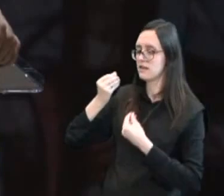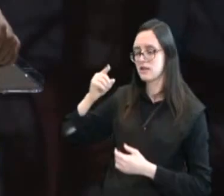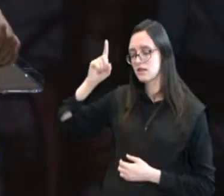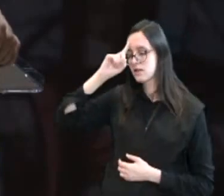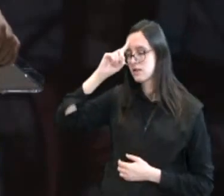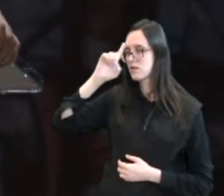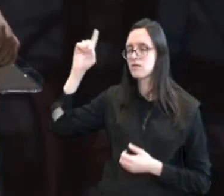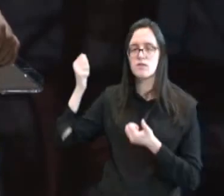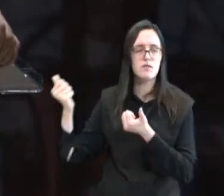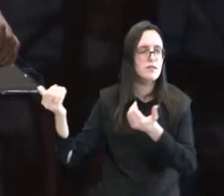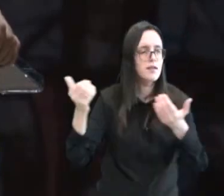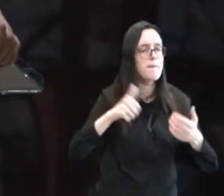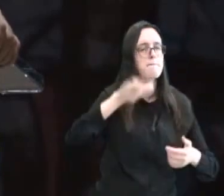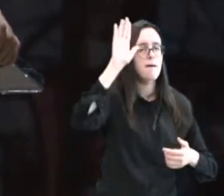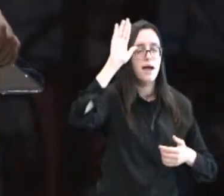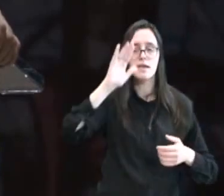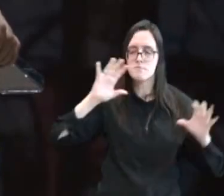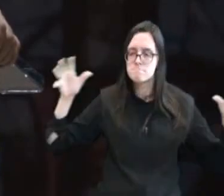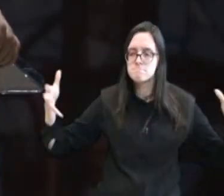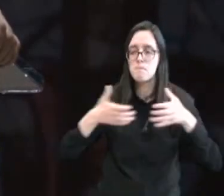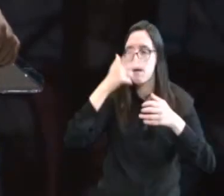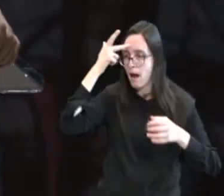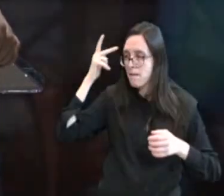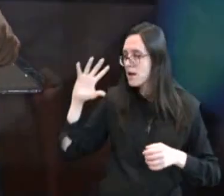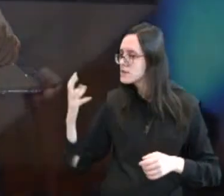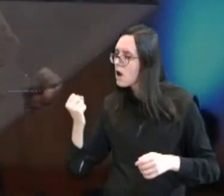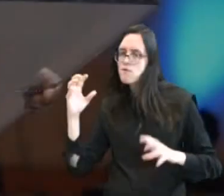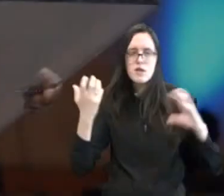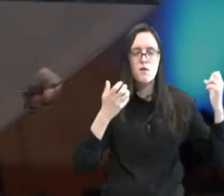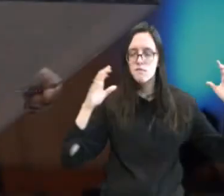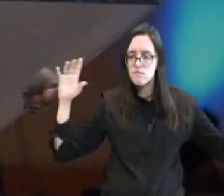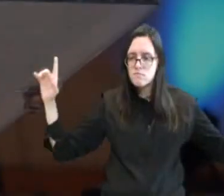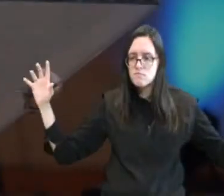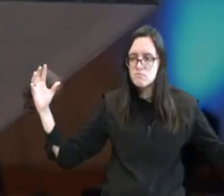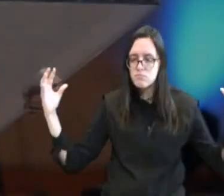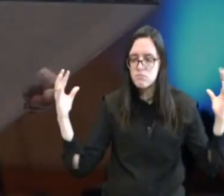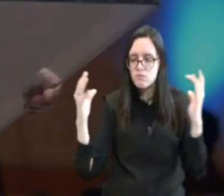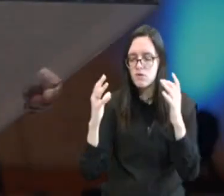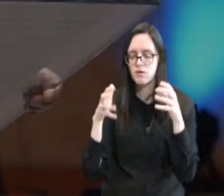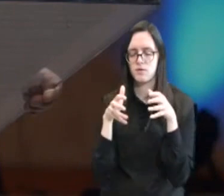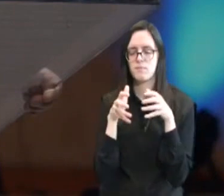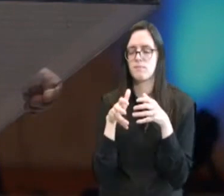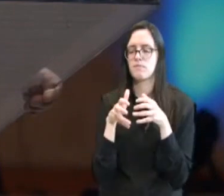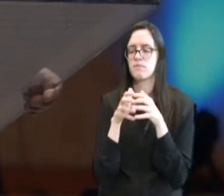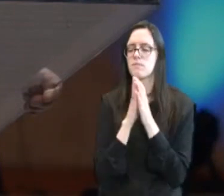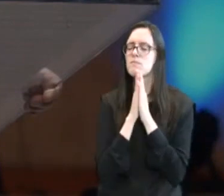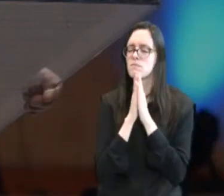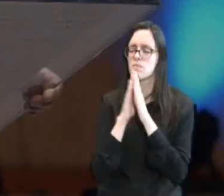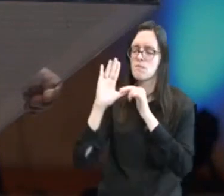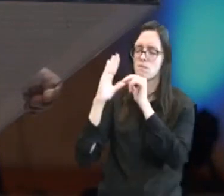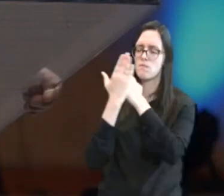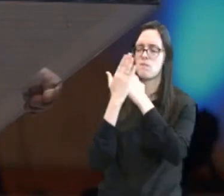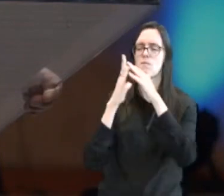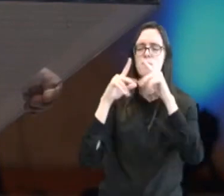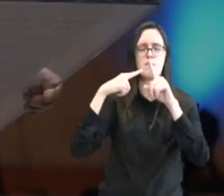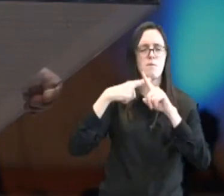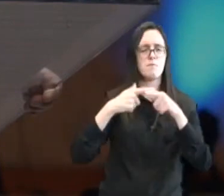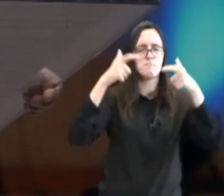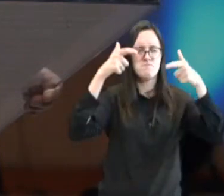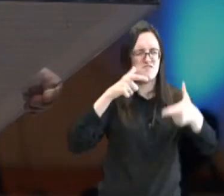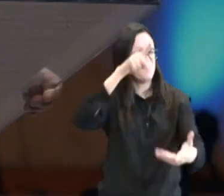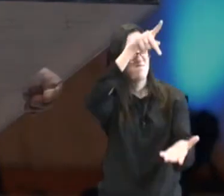que hão de ser salvos. Ajuda-me, Senhor, a ser igreja verdadeira aonde eu